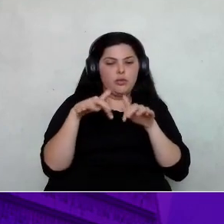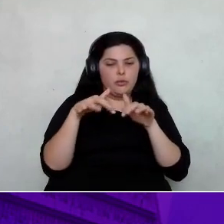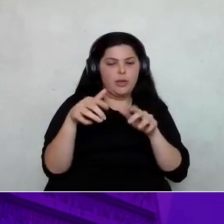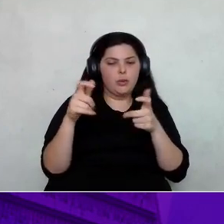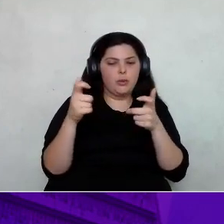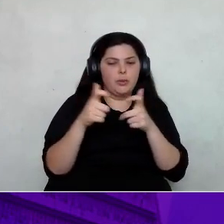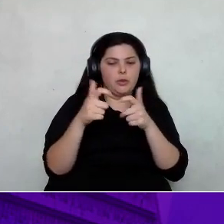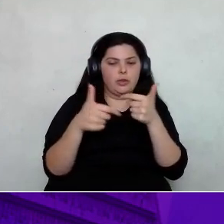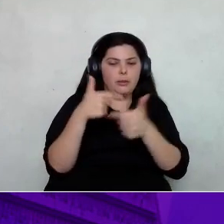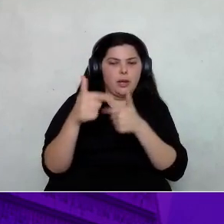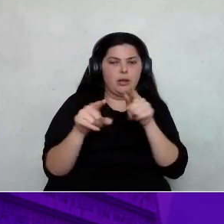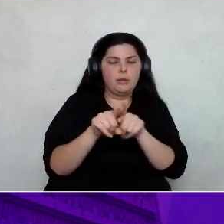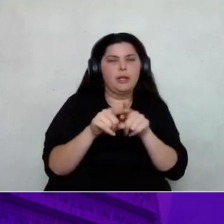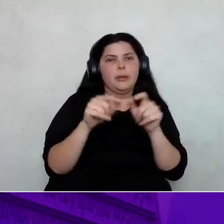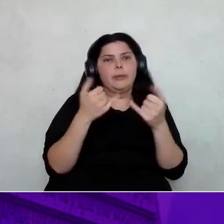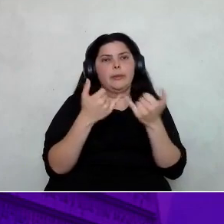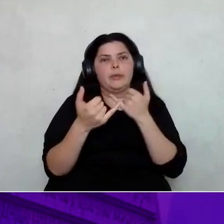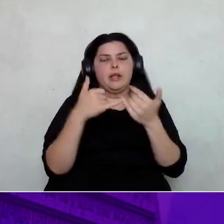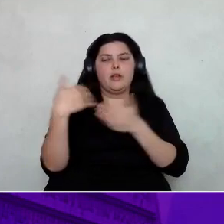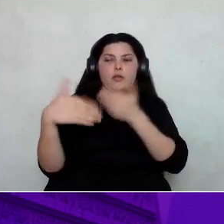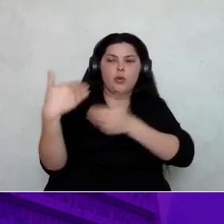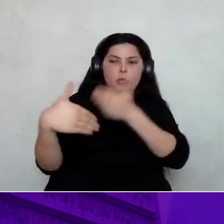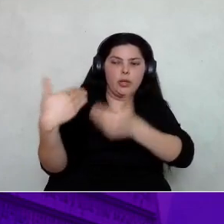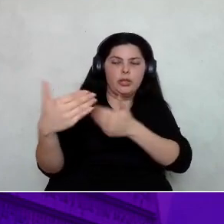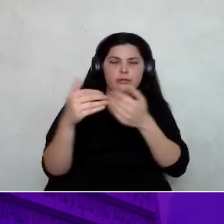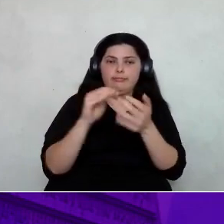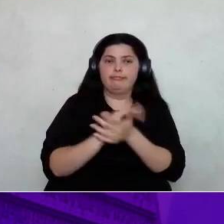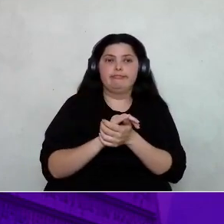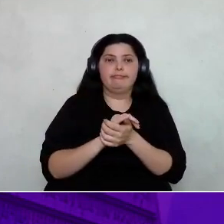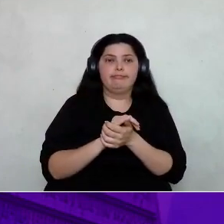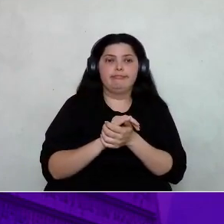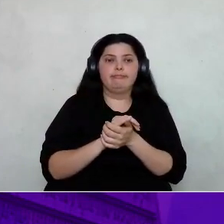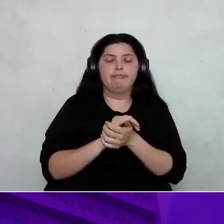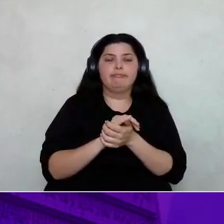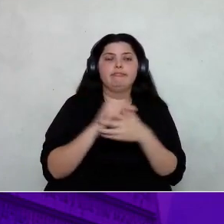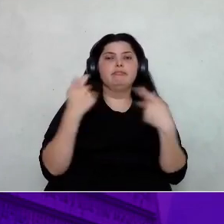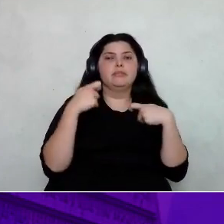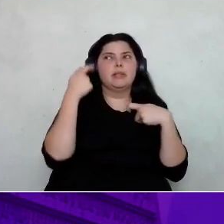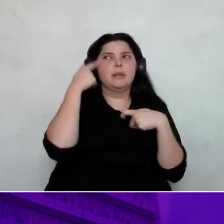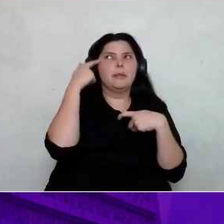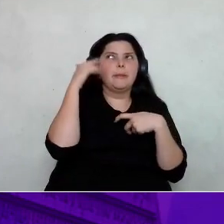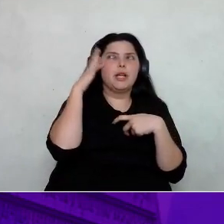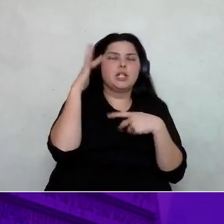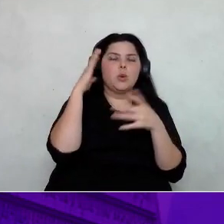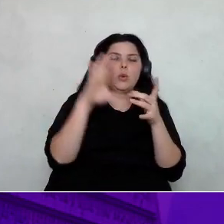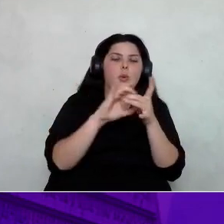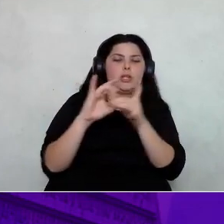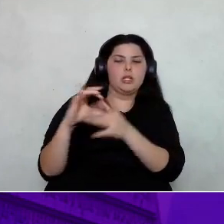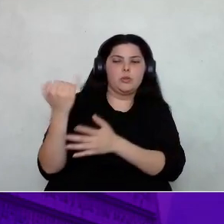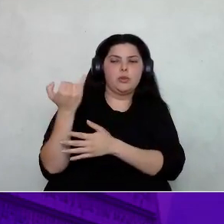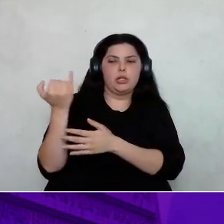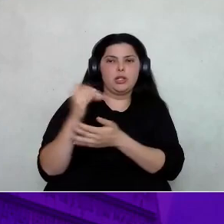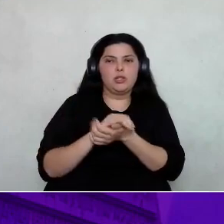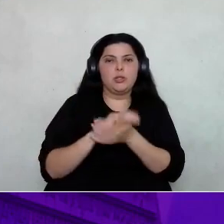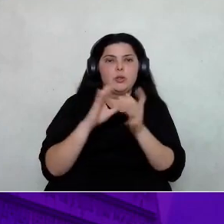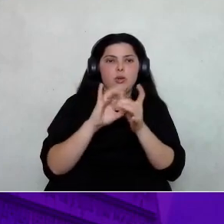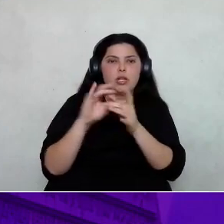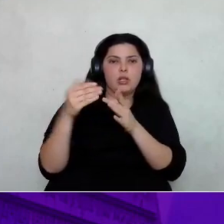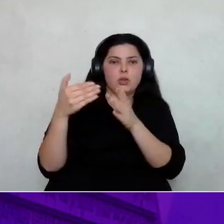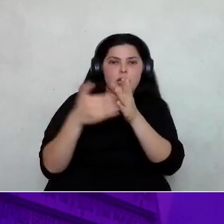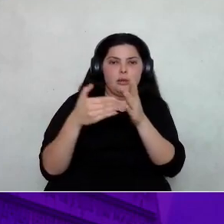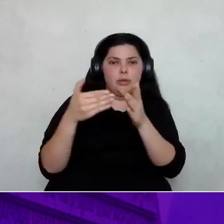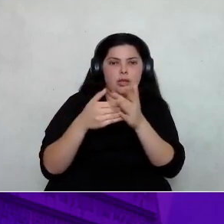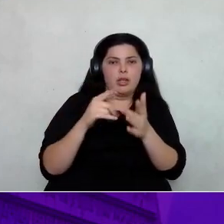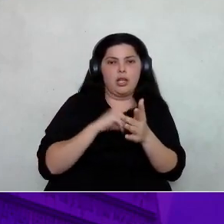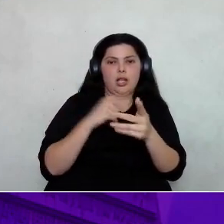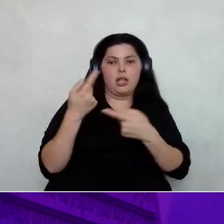você vai evoluir o seu microserviço, você sempre precisa pensar nesse contexto. Contexto delimitado que ele tem de negócio,